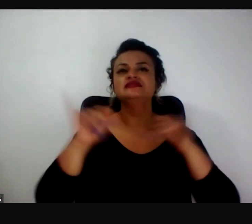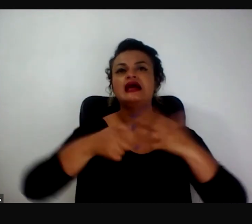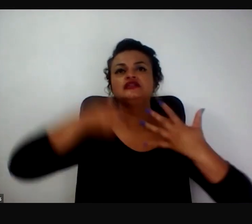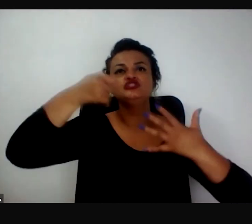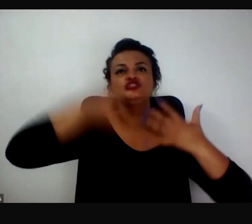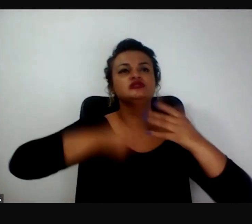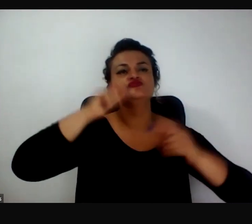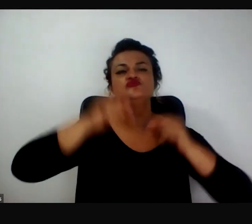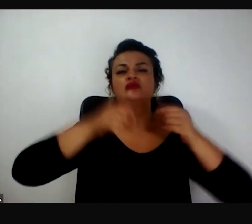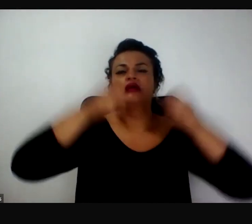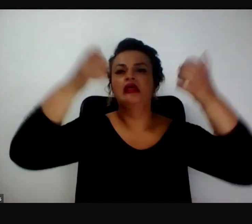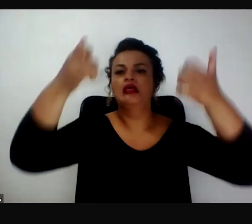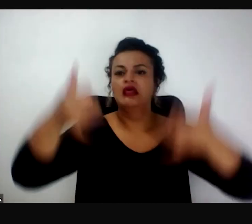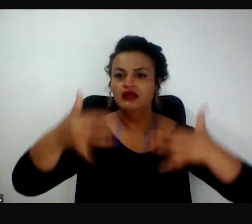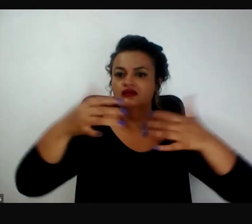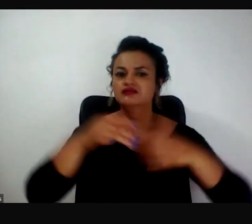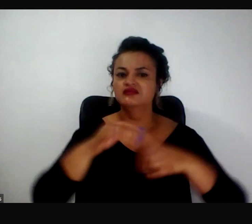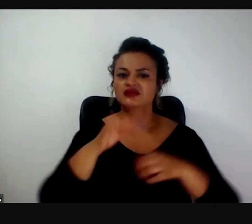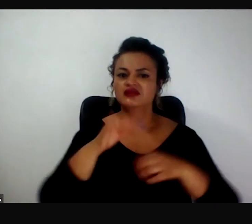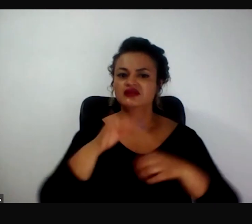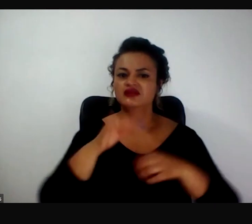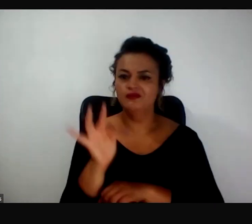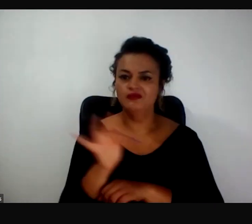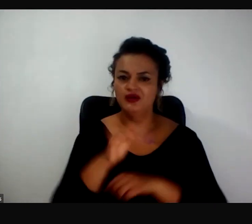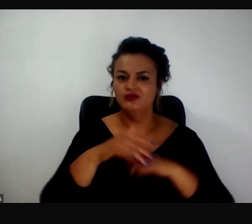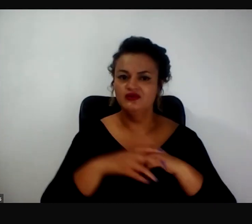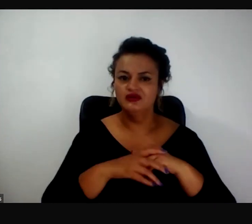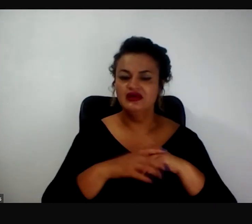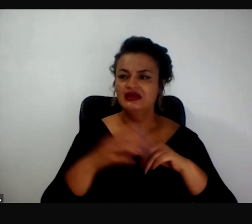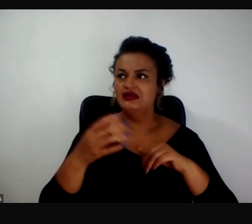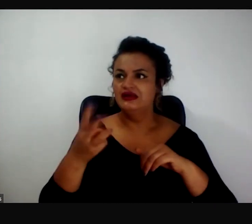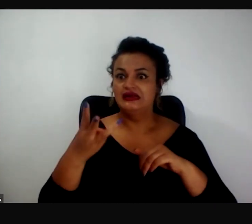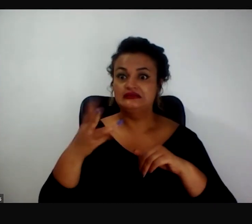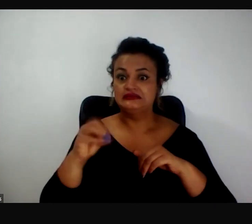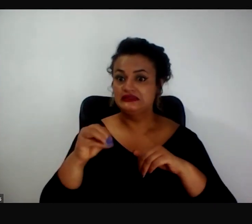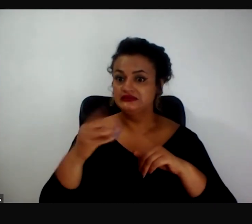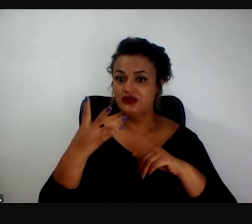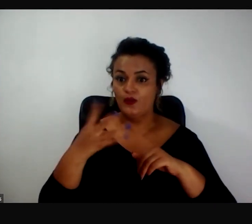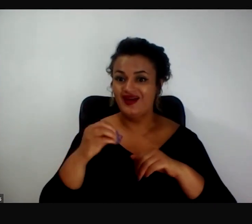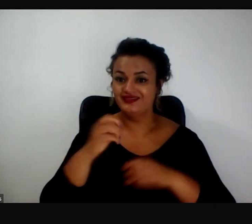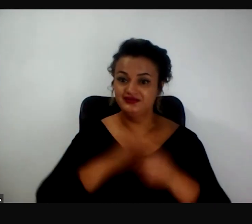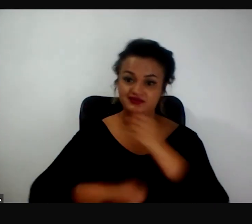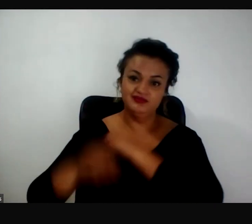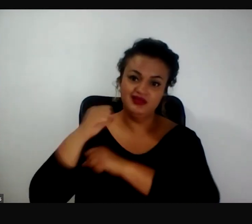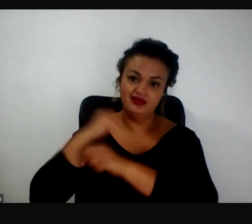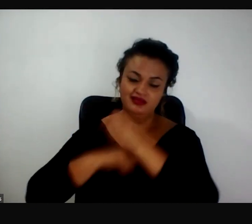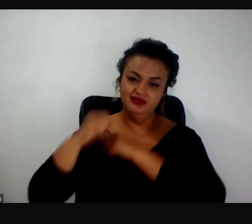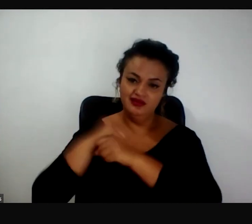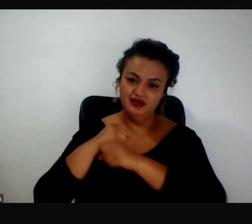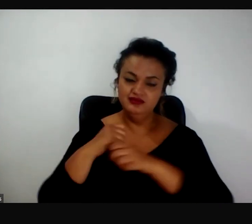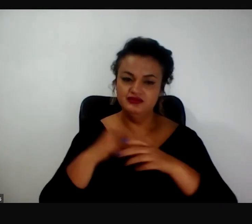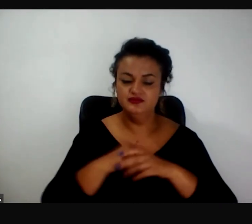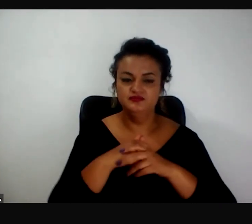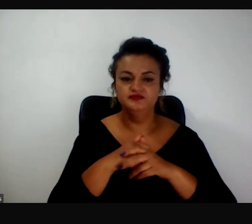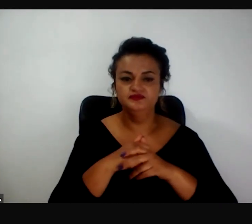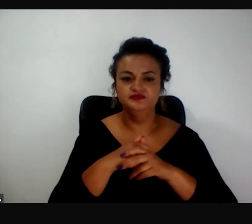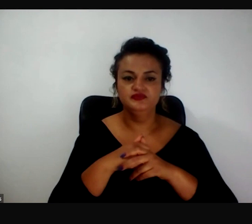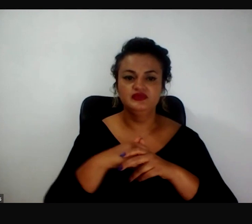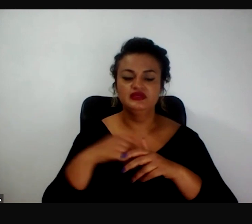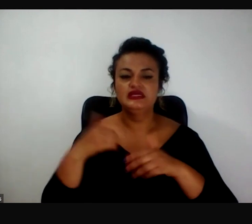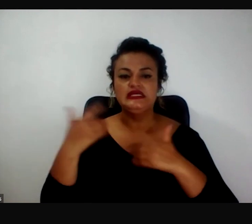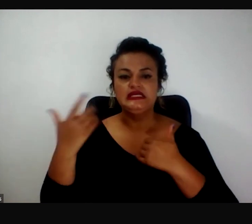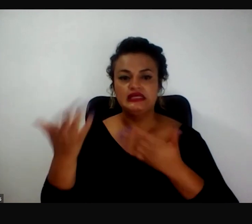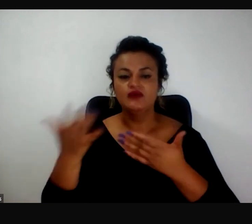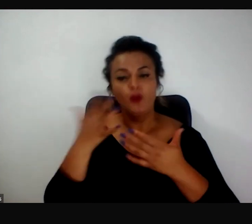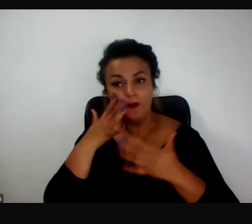Supremo há 30, 40 anos para trás. eh, Nem eu posso